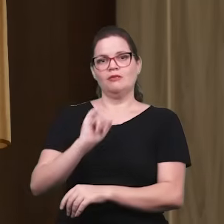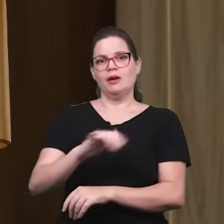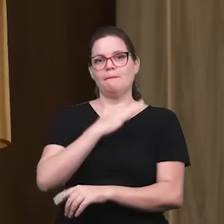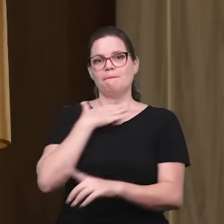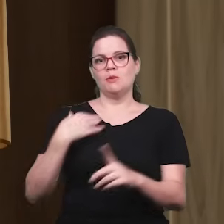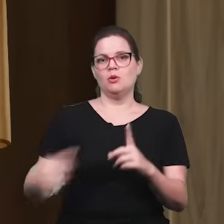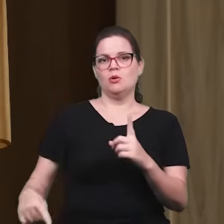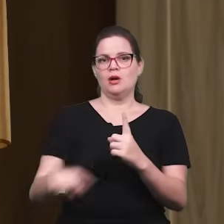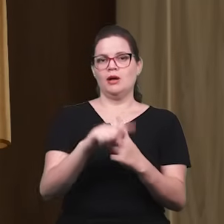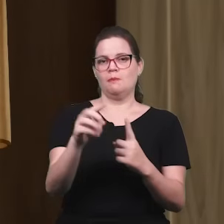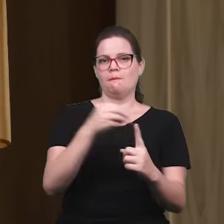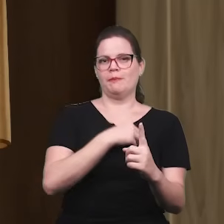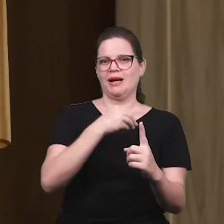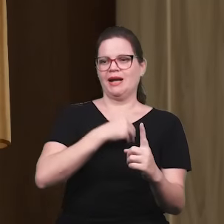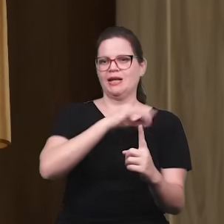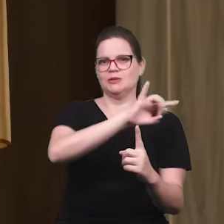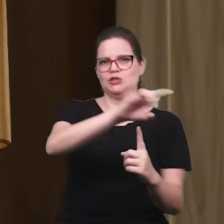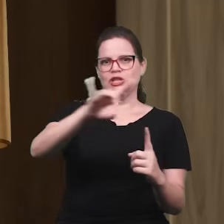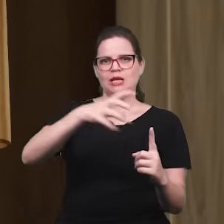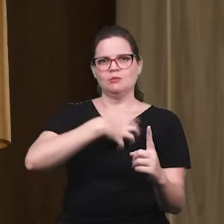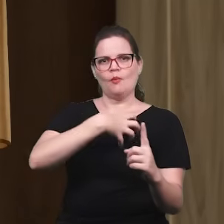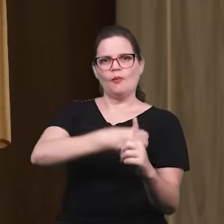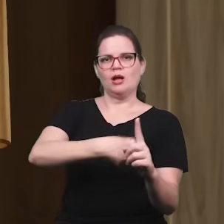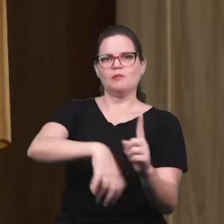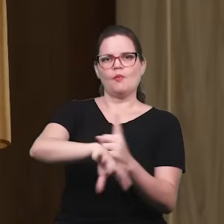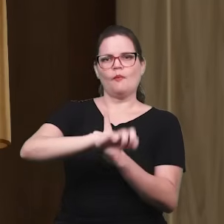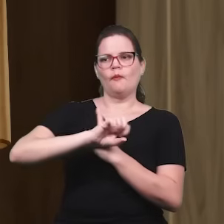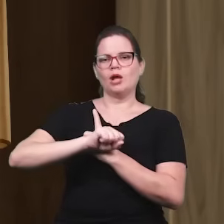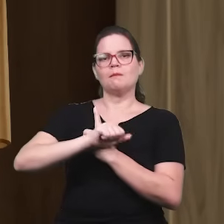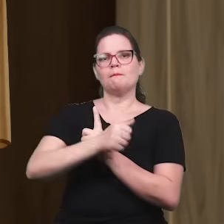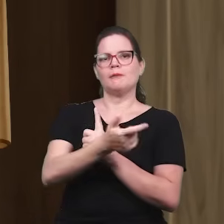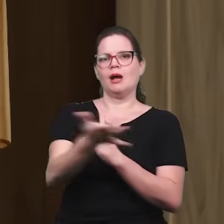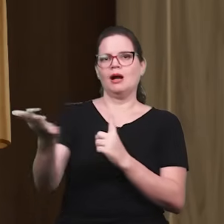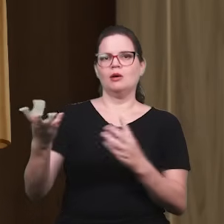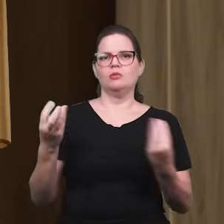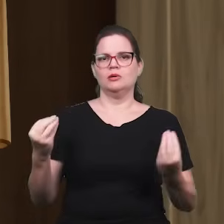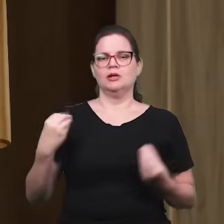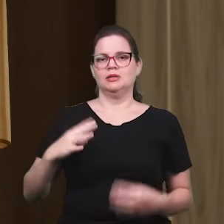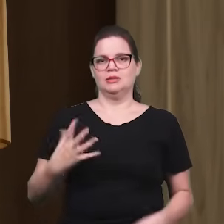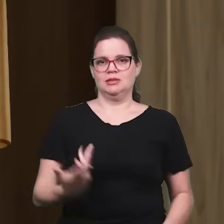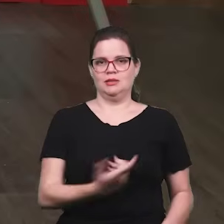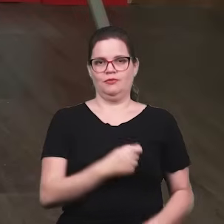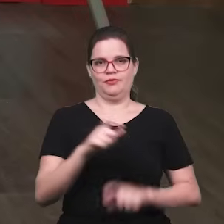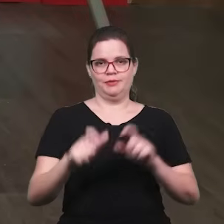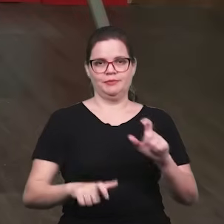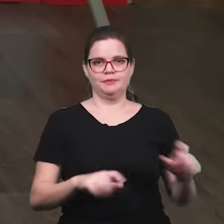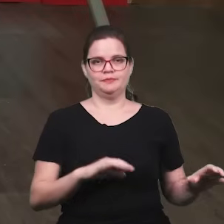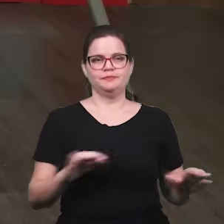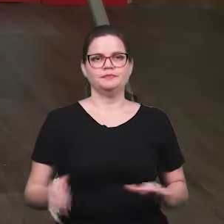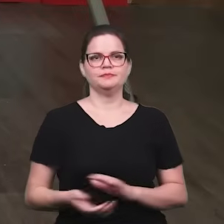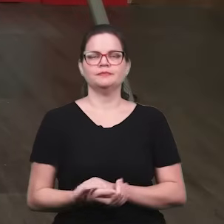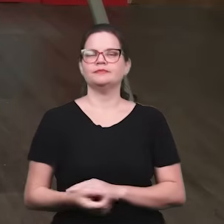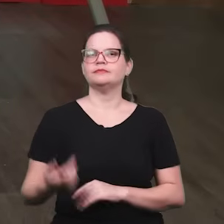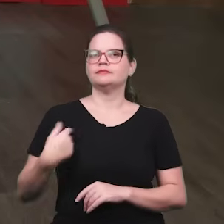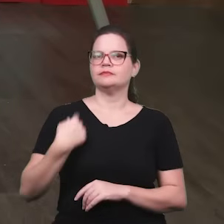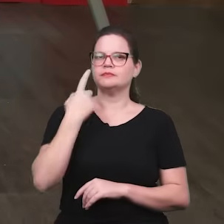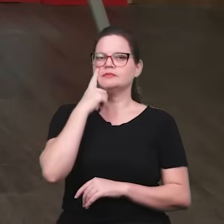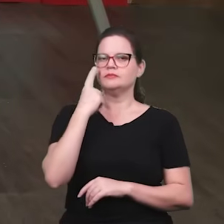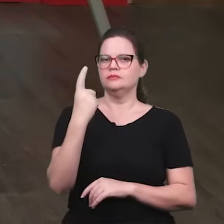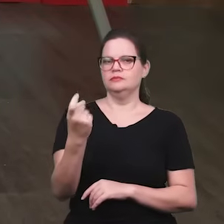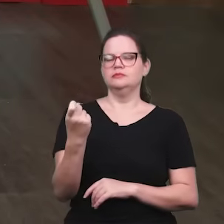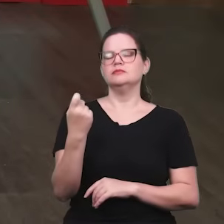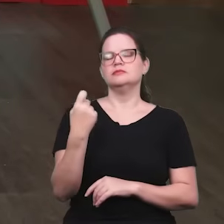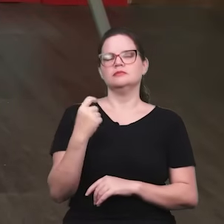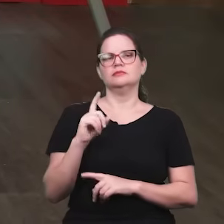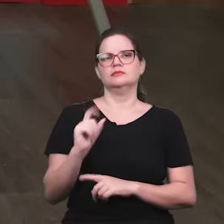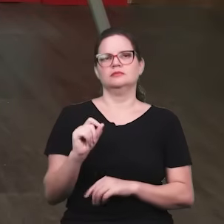sobre si a maldição para sarar o povo e salvá-lo. Eu acho interessante ainda